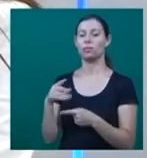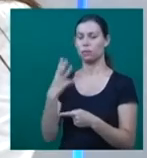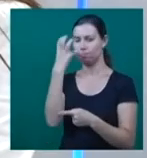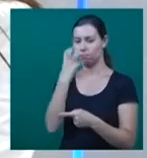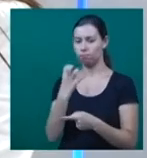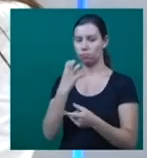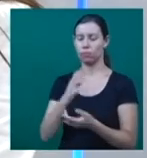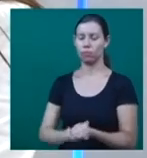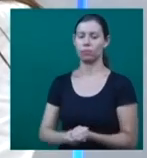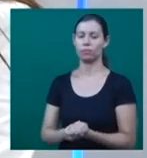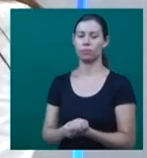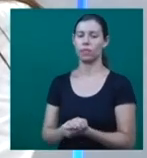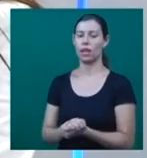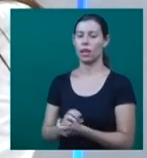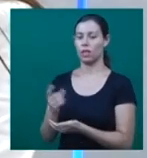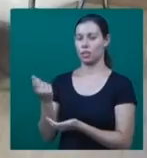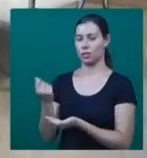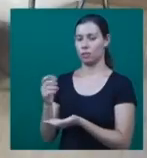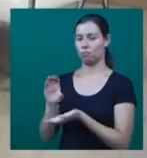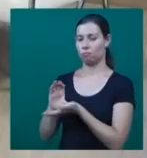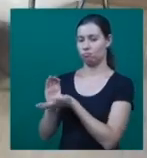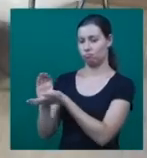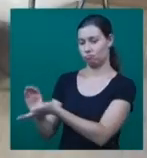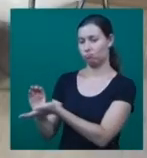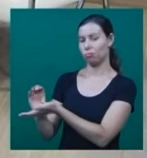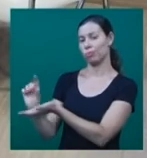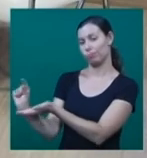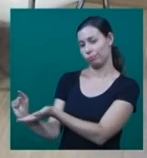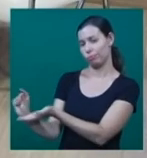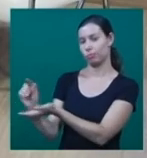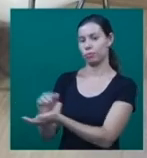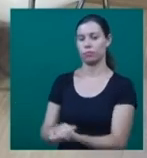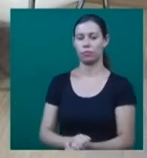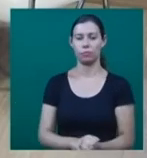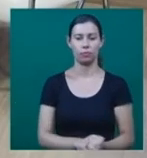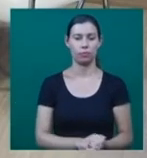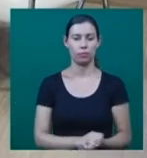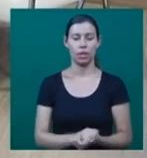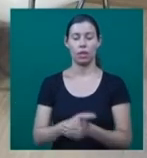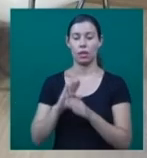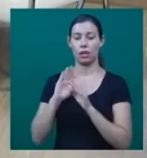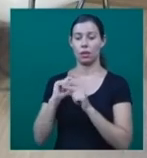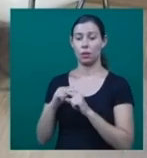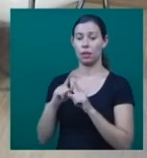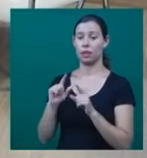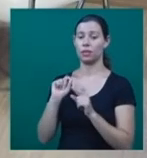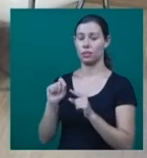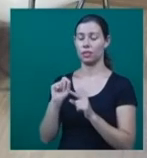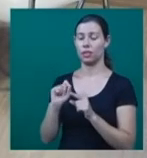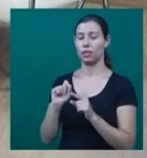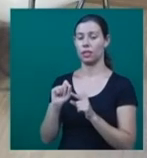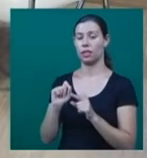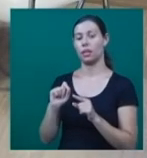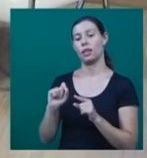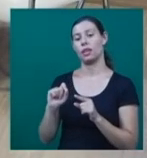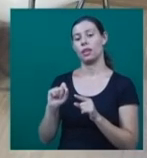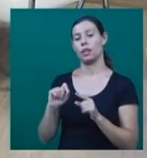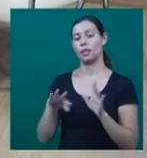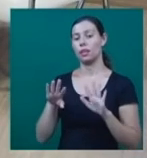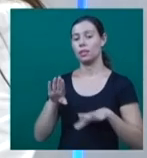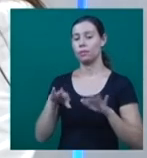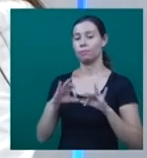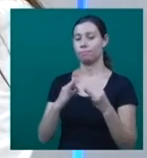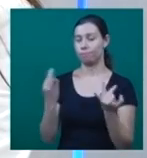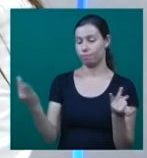assim, pouquíssimas verbas salariais. Agora, numa situação, assim, fora do ambiente de